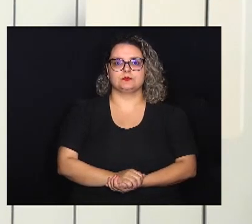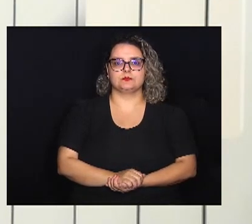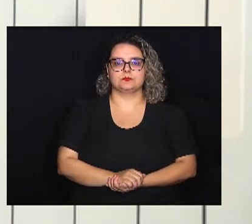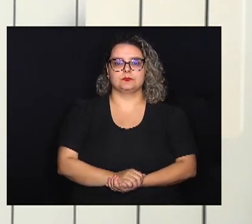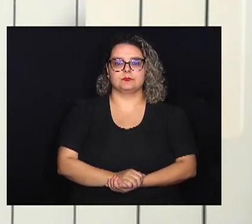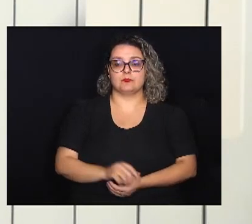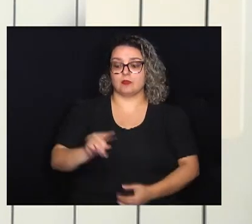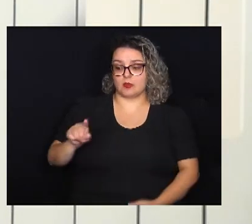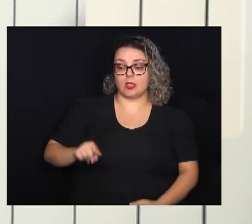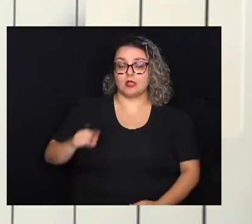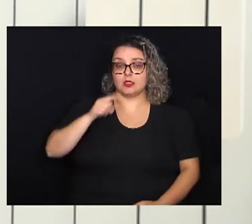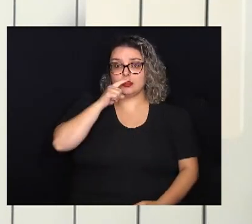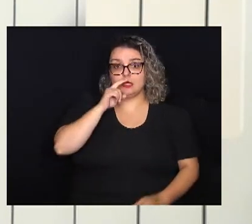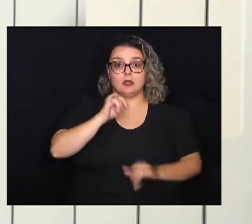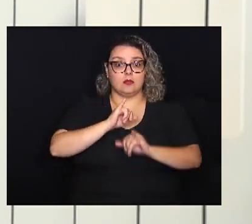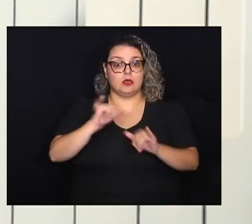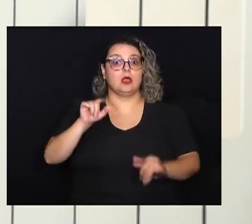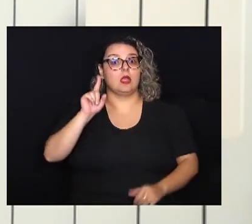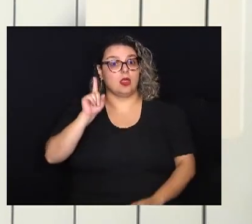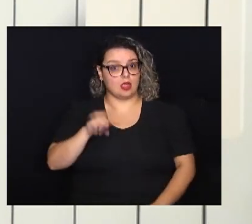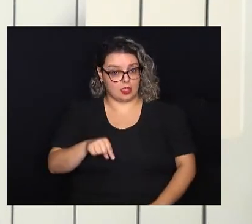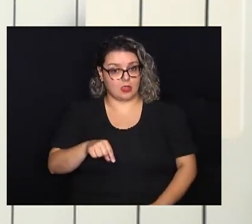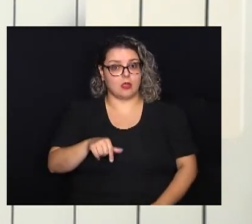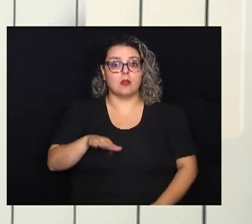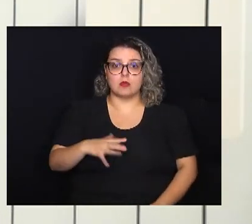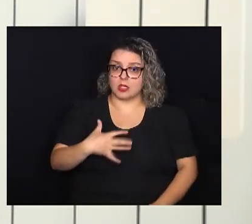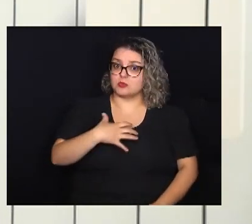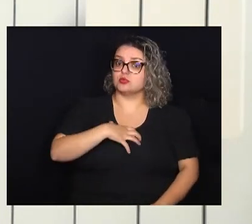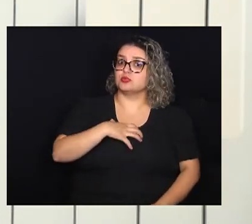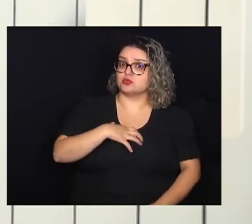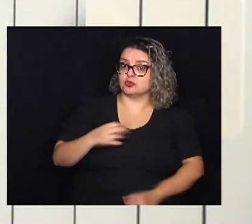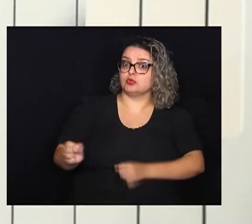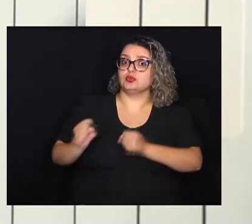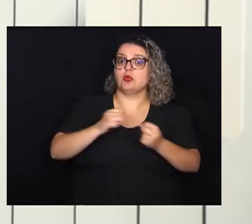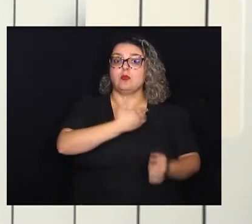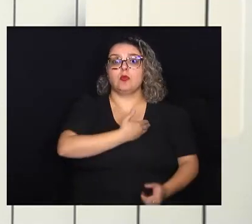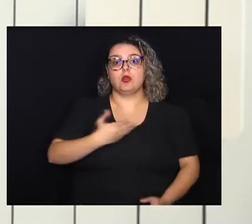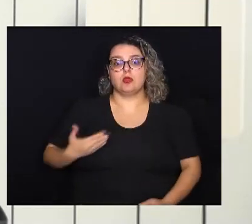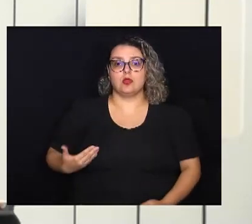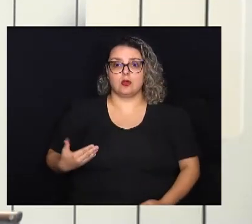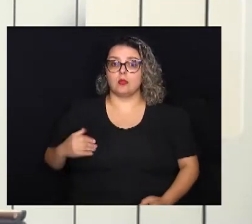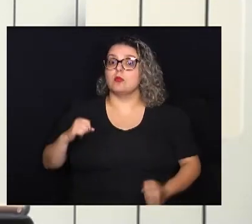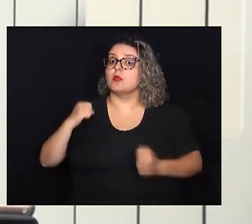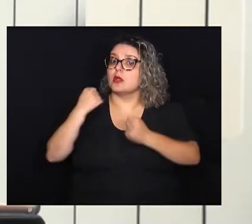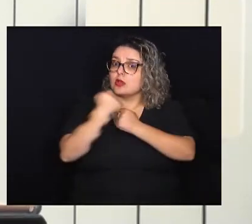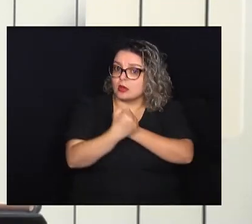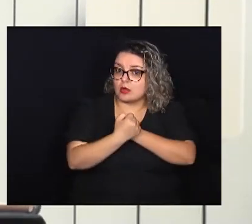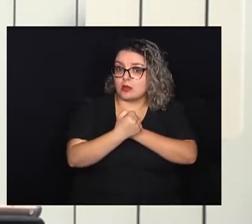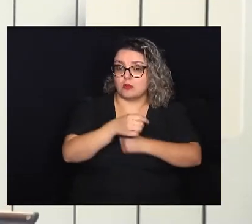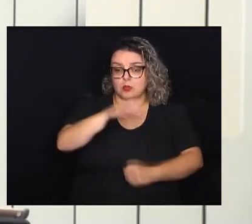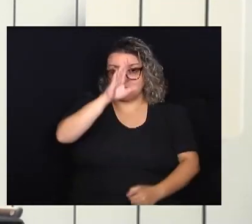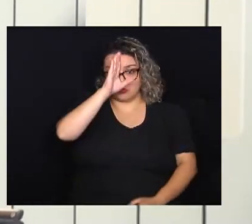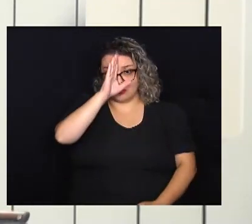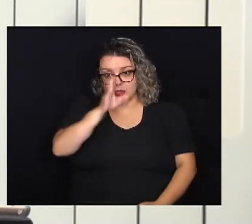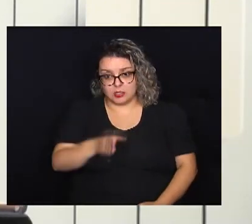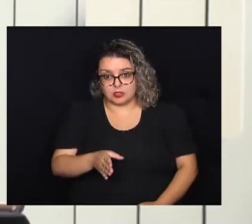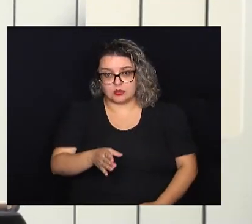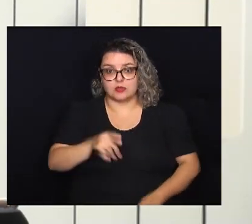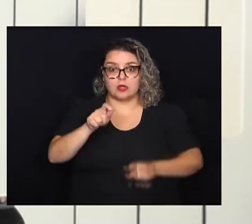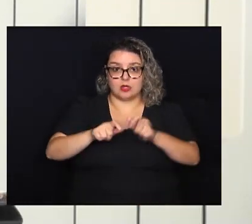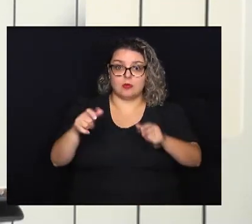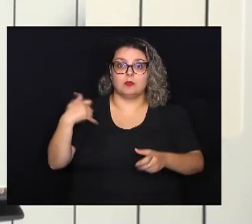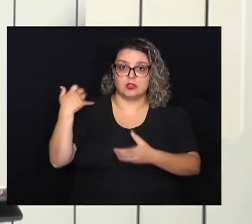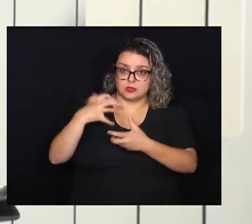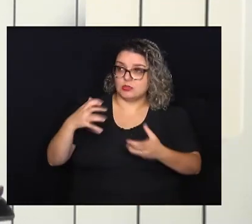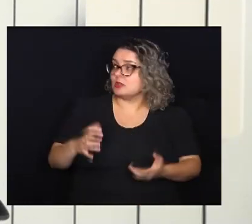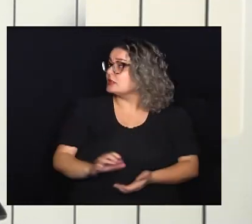Zé Carlos afirma que esta é mais uma maneira do poder público proteger principalmente a pessoa